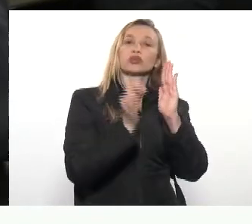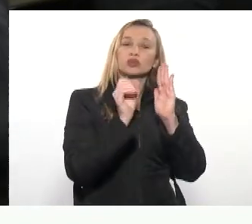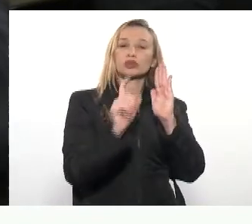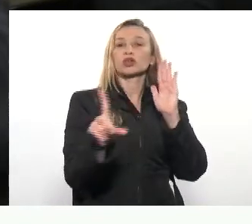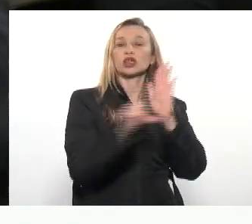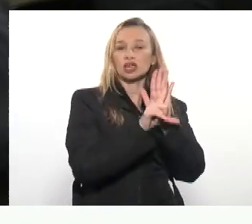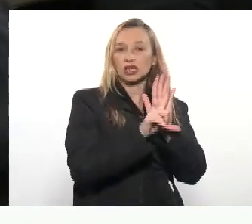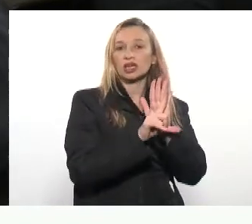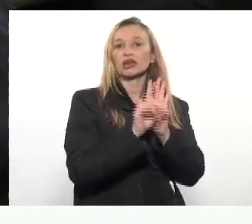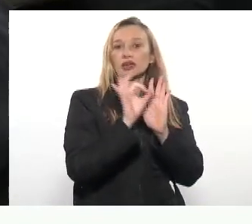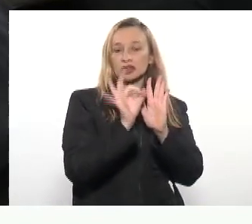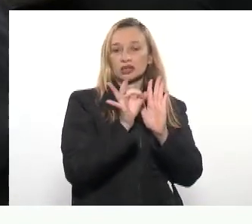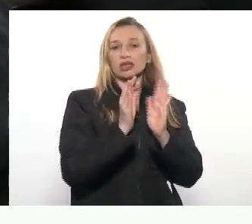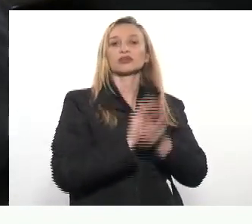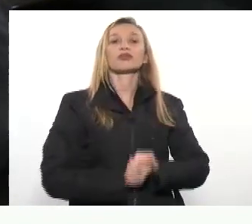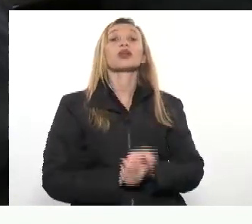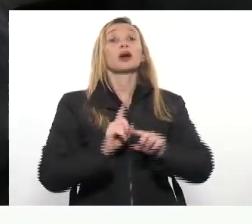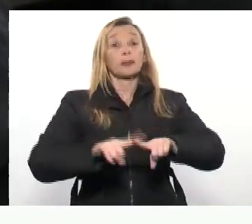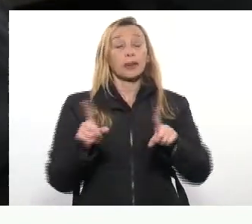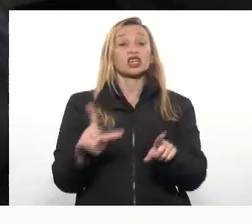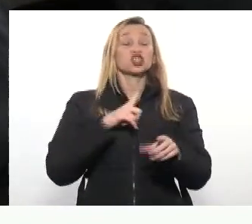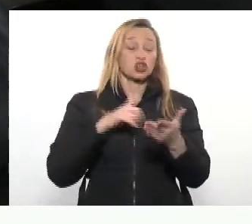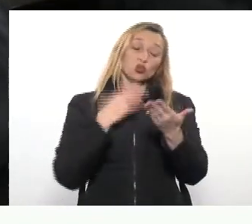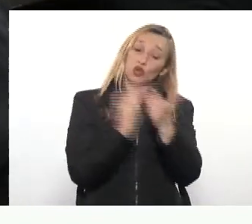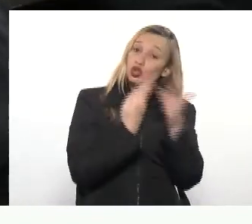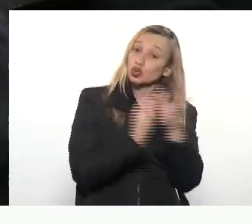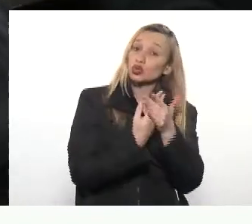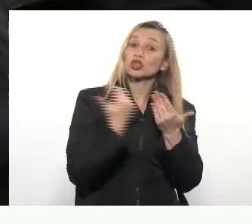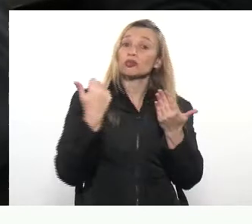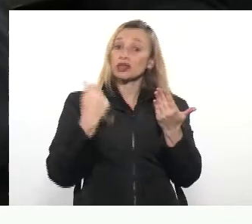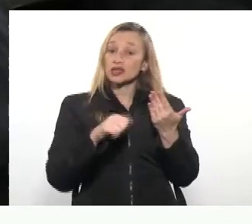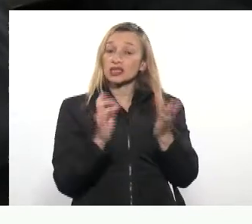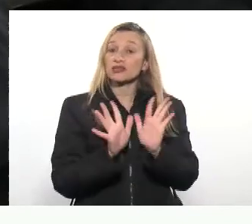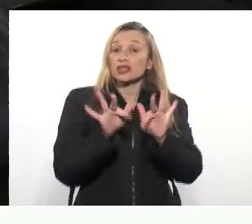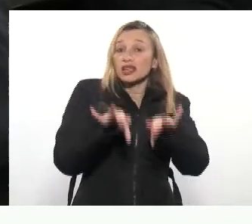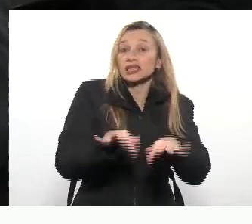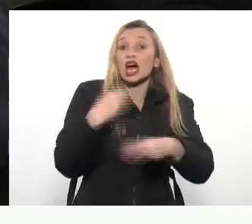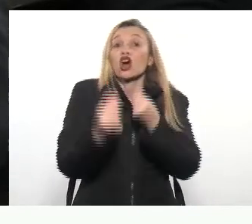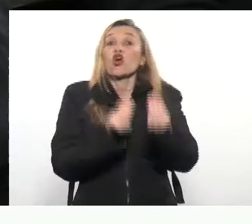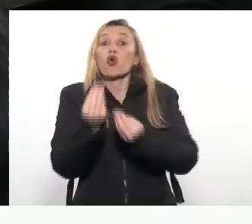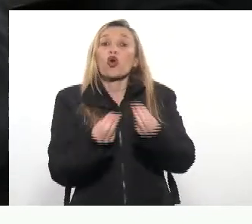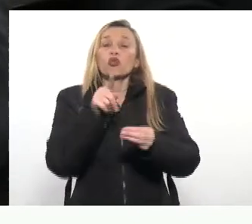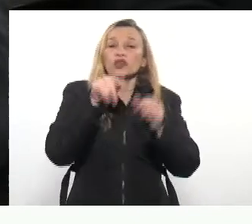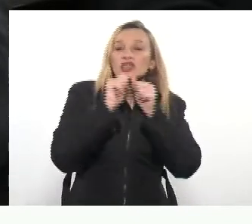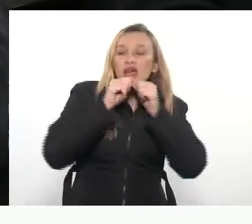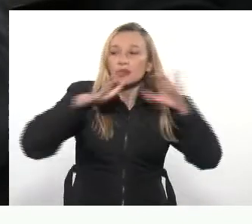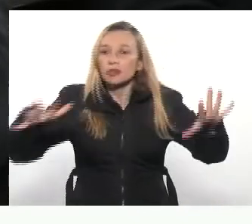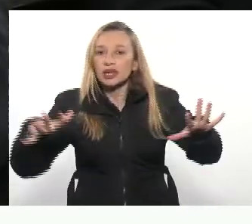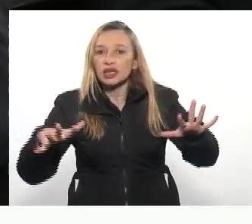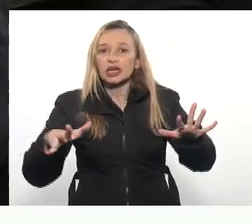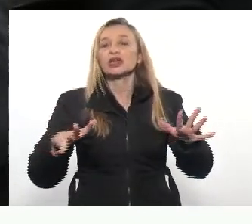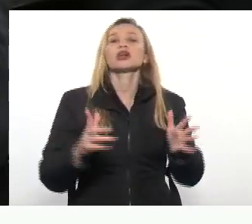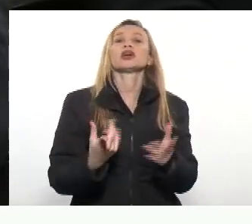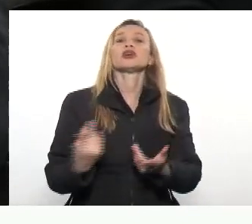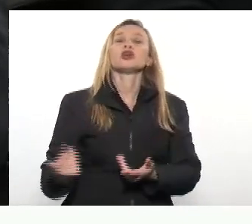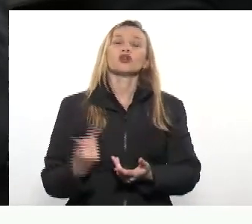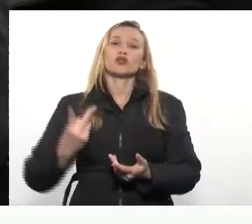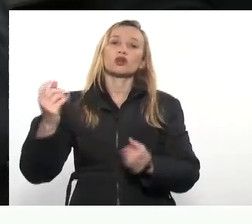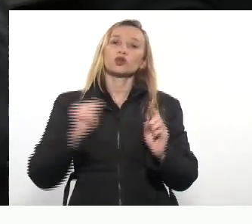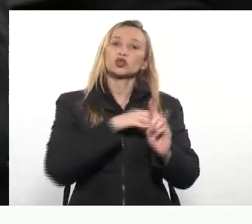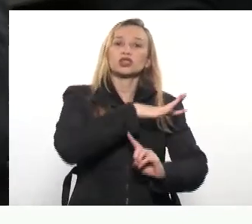nos regulamentos internos. Mas ainda existe um estudo, que ainda não está fechado, de como é que você amplia os critérios de concessão da tarifa